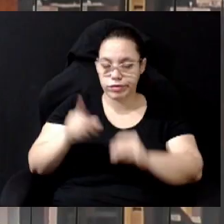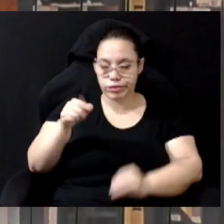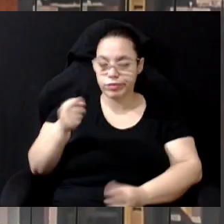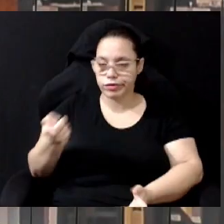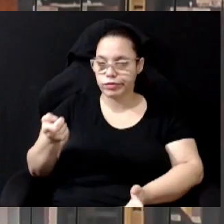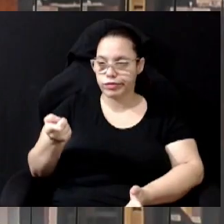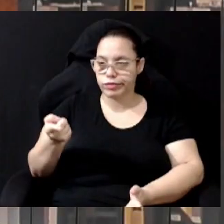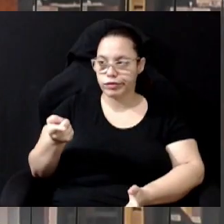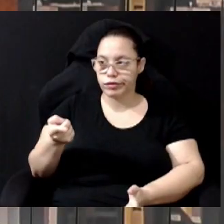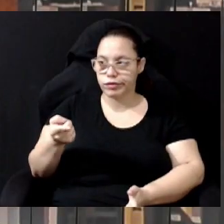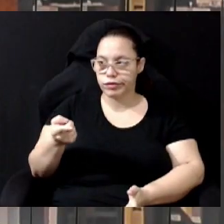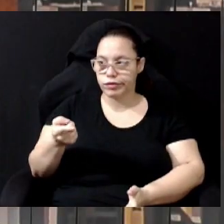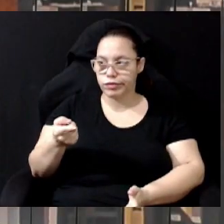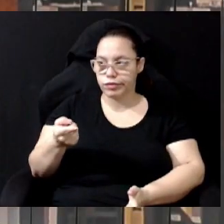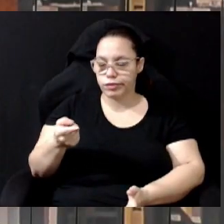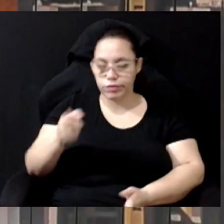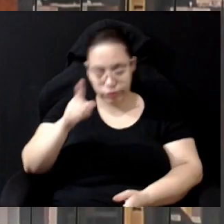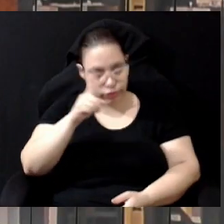né?